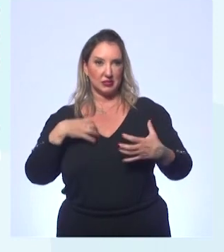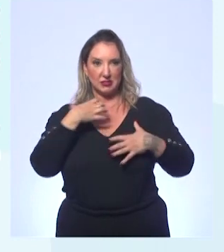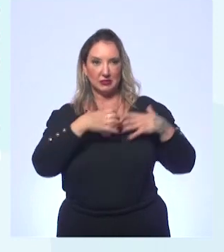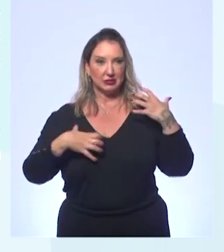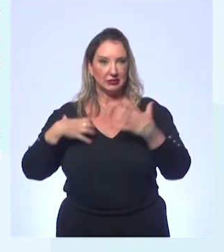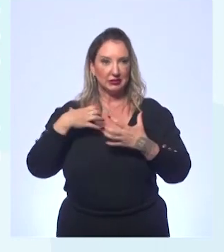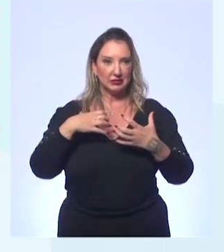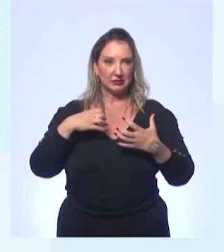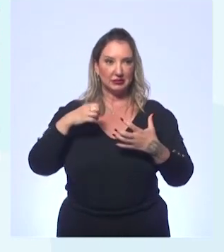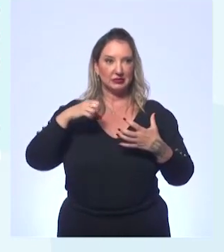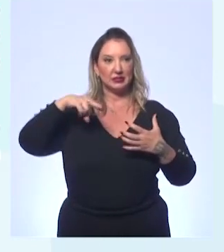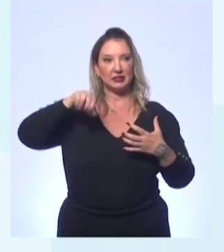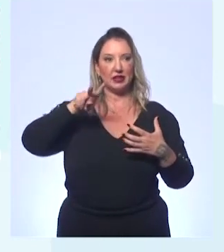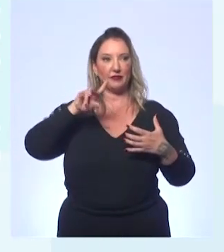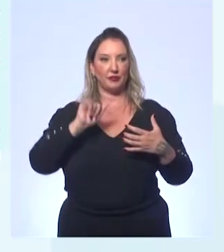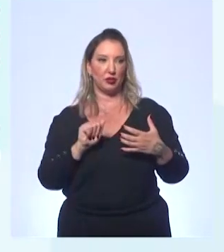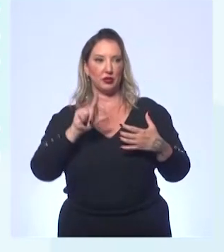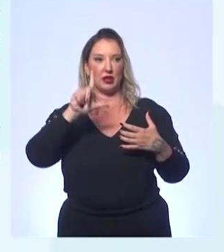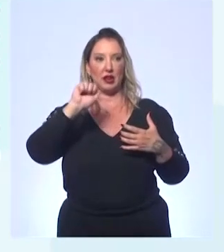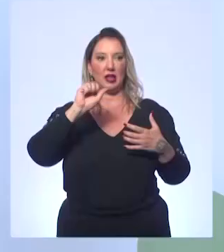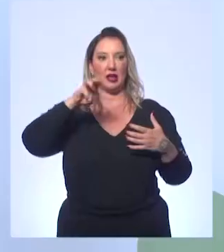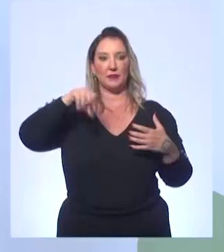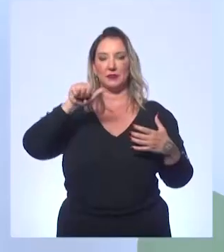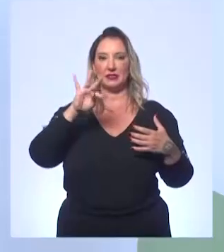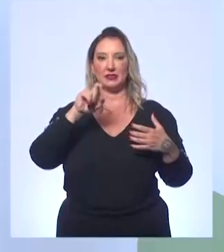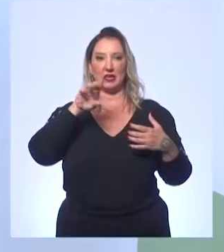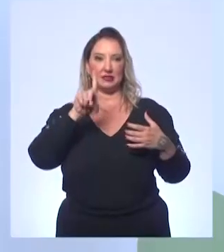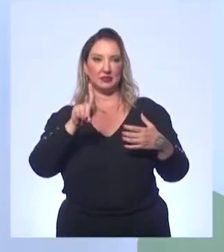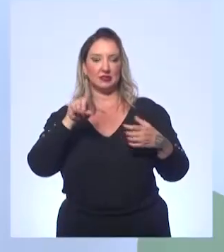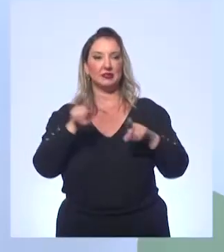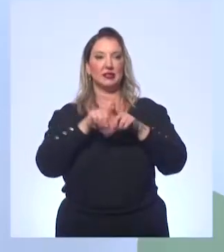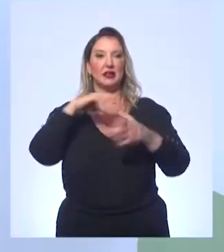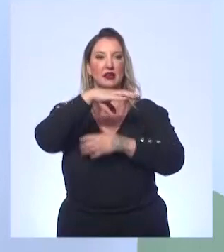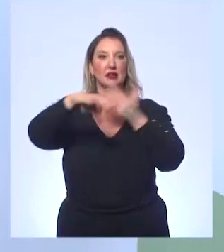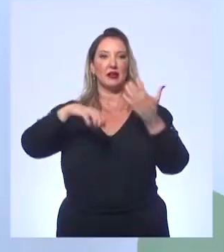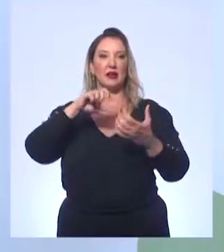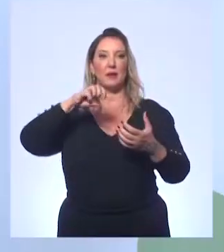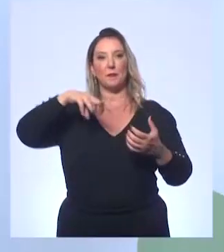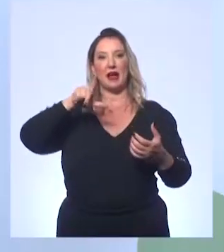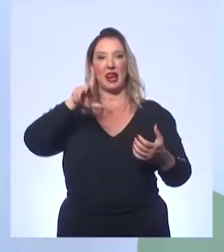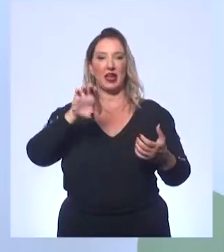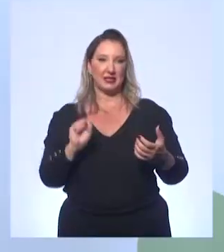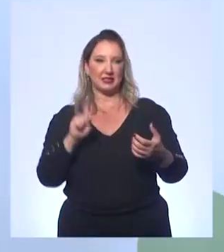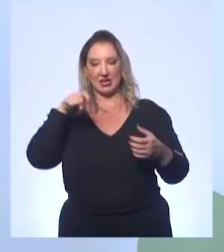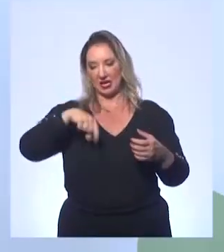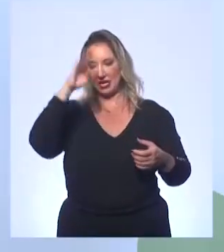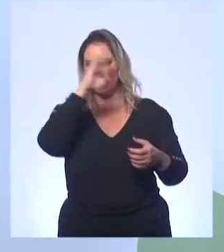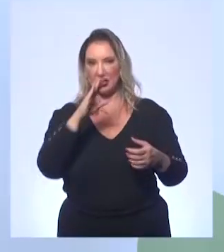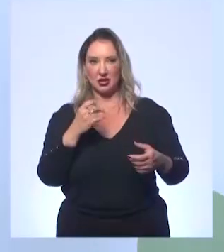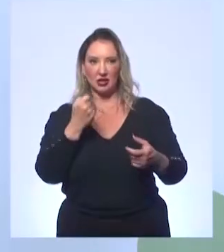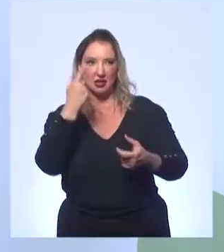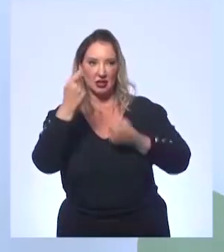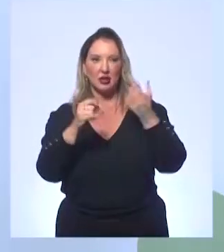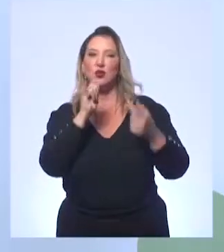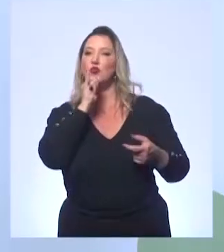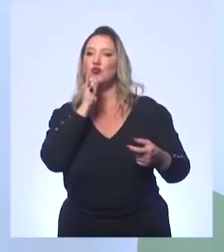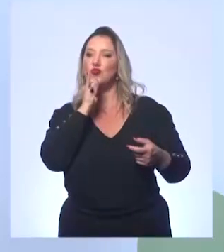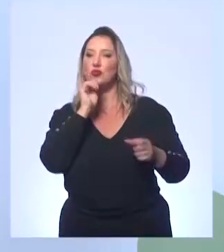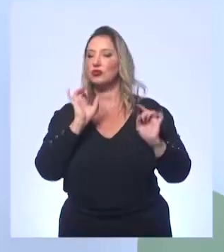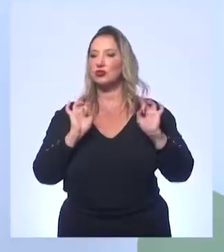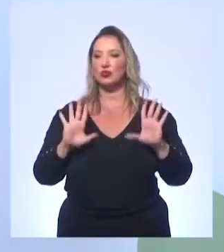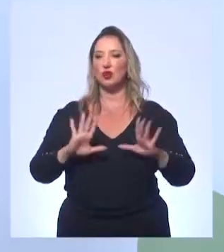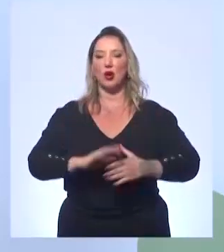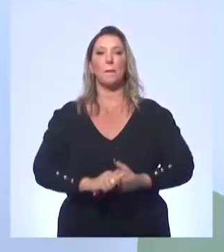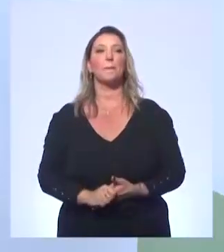do navio La Amistad e, finalmente, sobre a revolta dos malês aqui no Brasil, só para citar alguns exemplos.